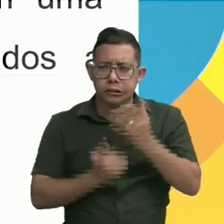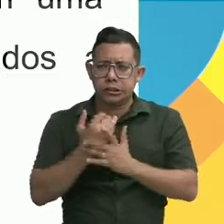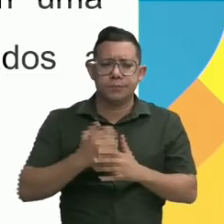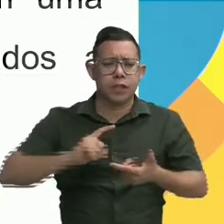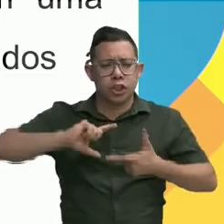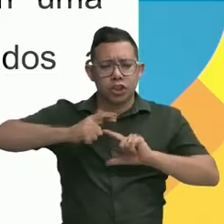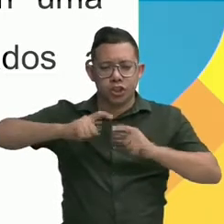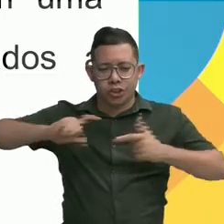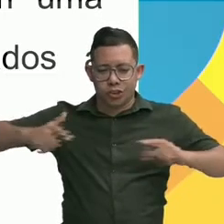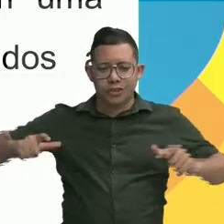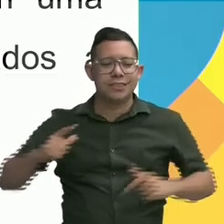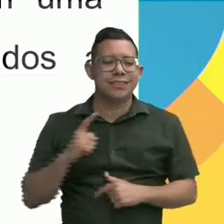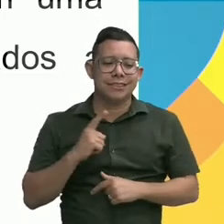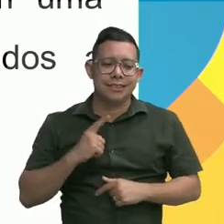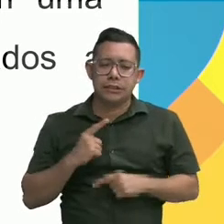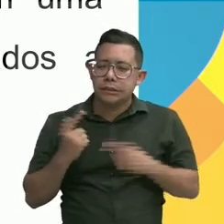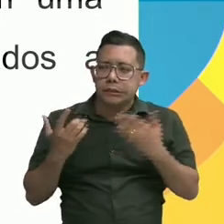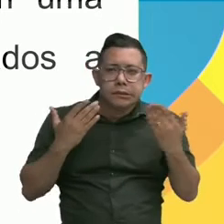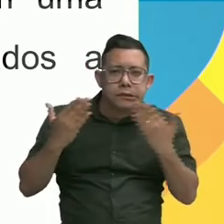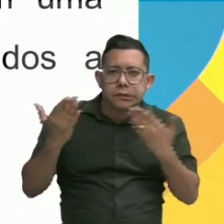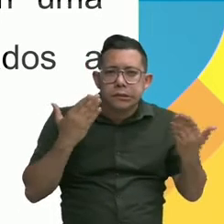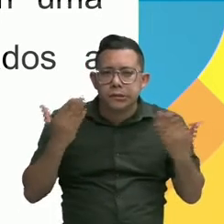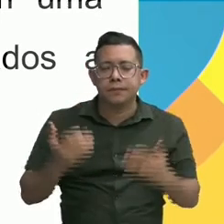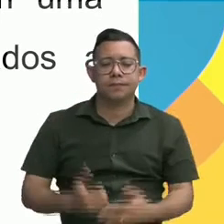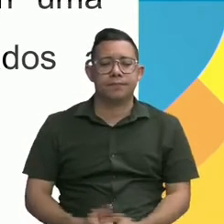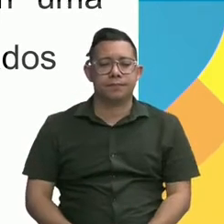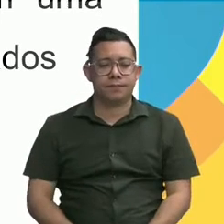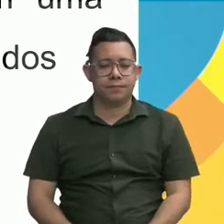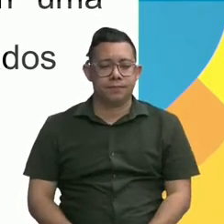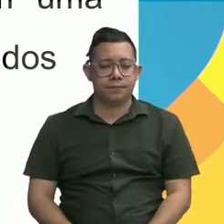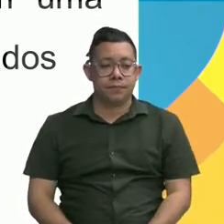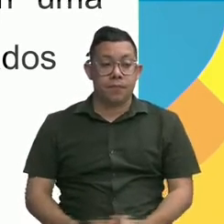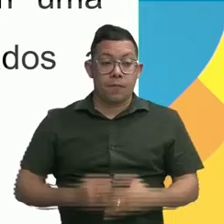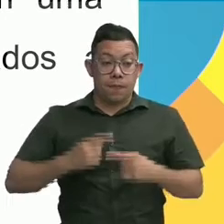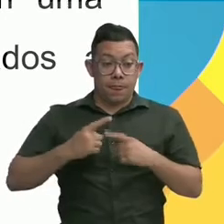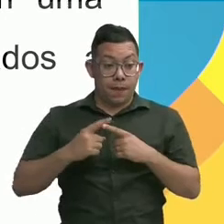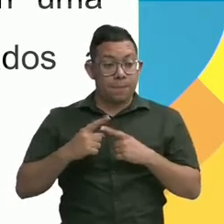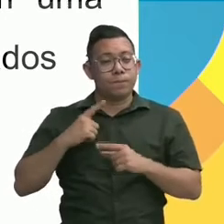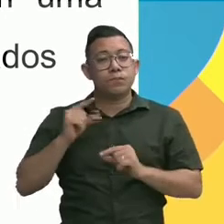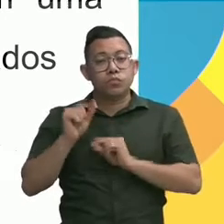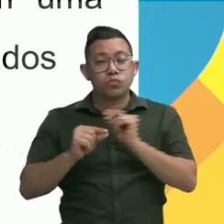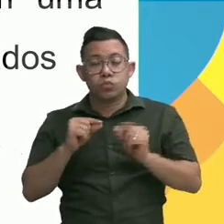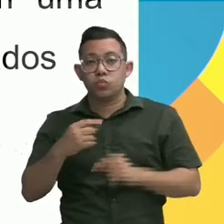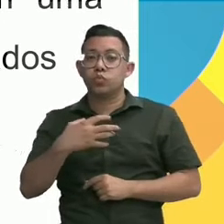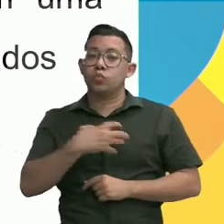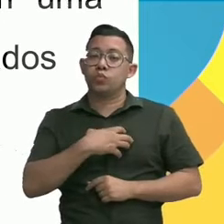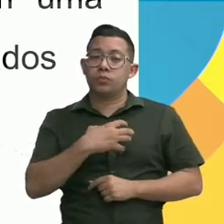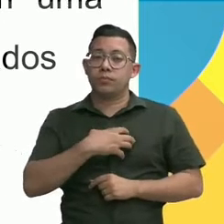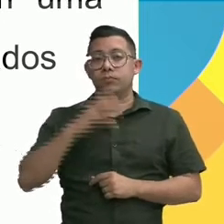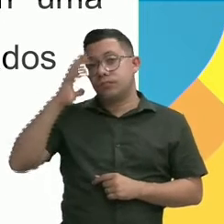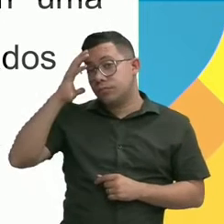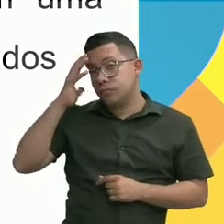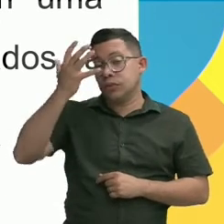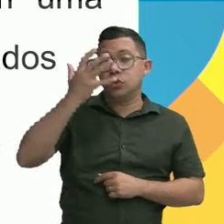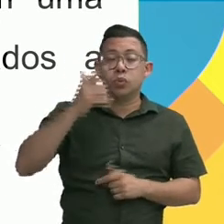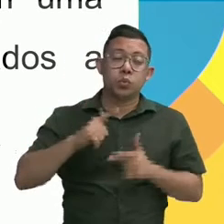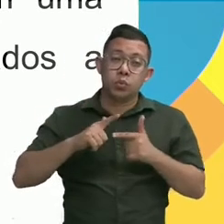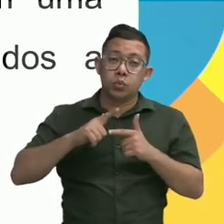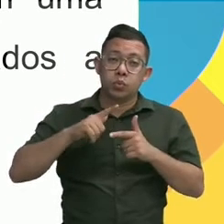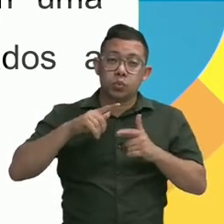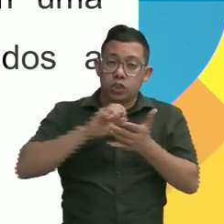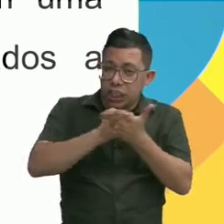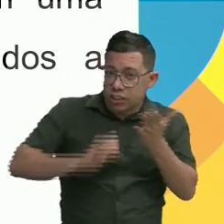resoluções realizando associações com a geometria pois eles possuem uma forma geométrica para